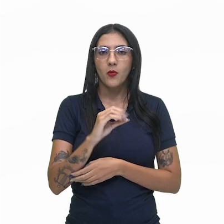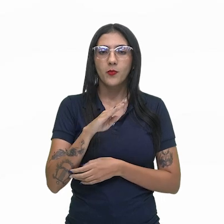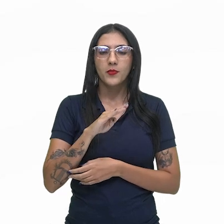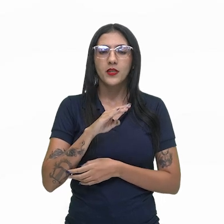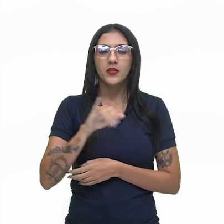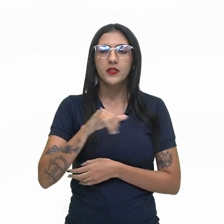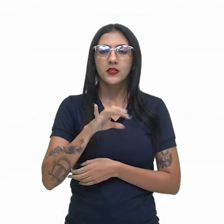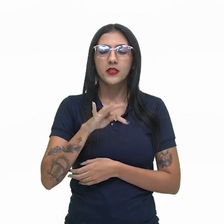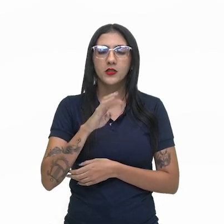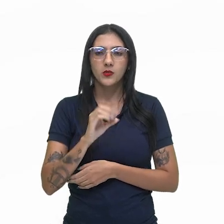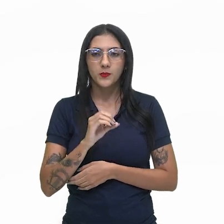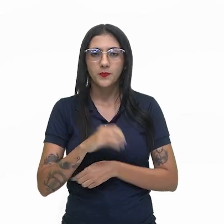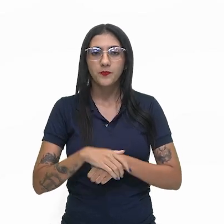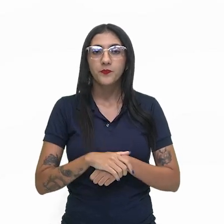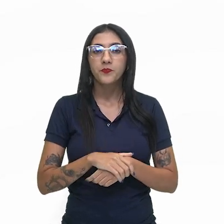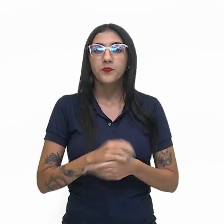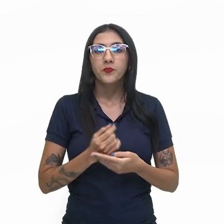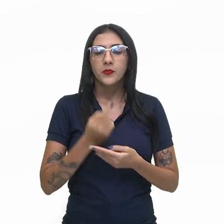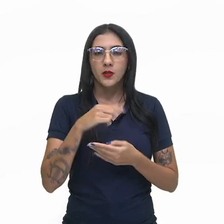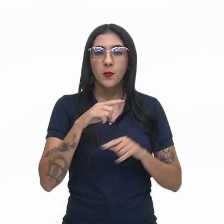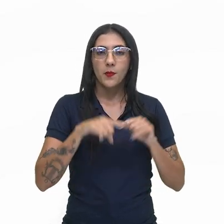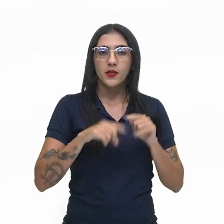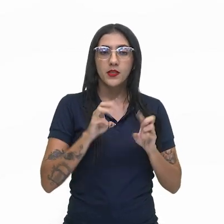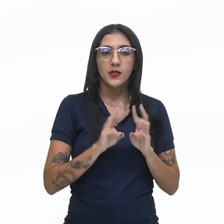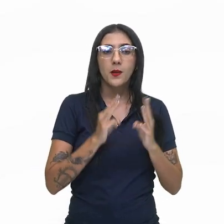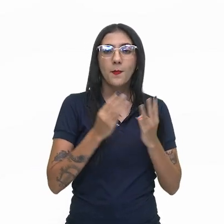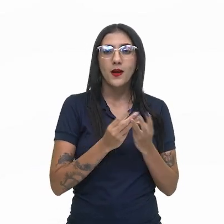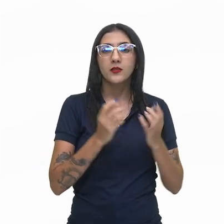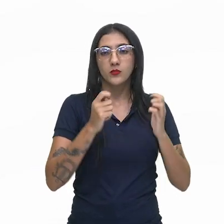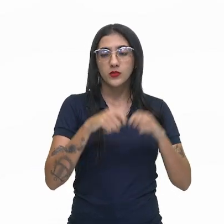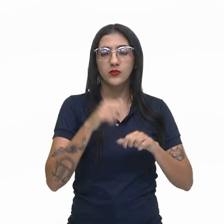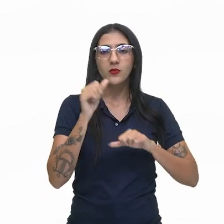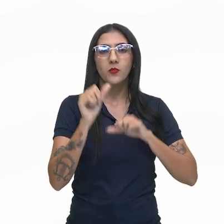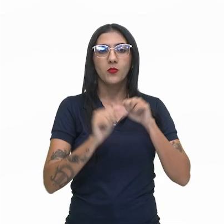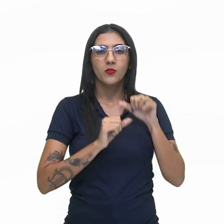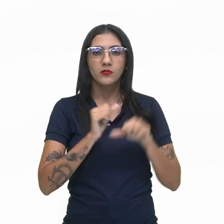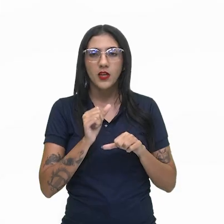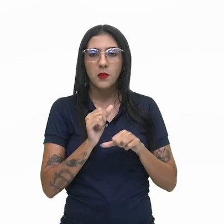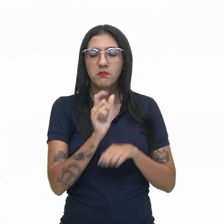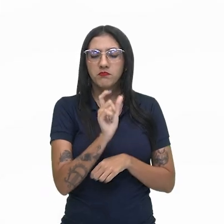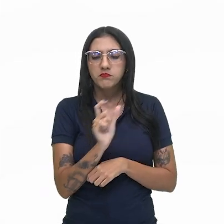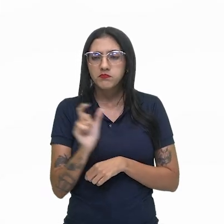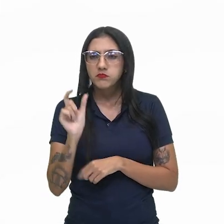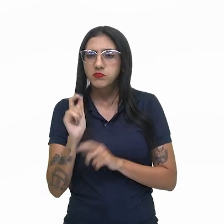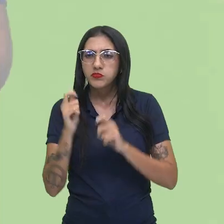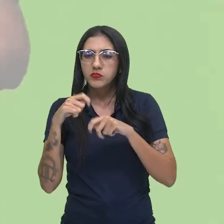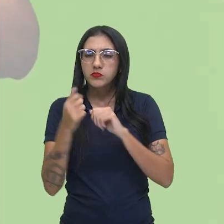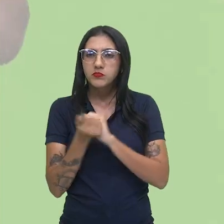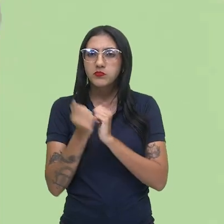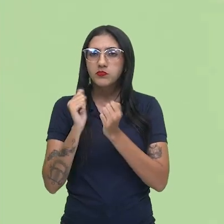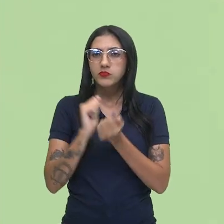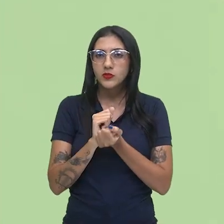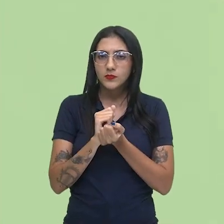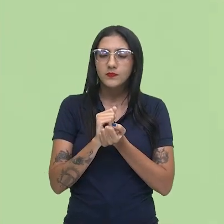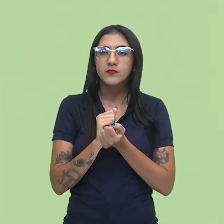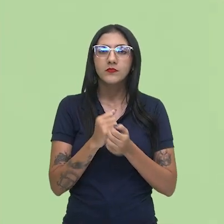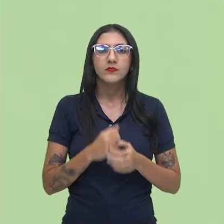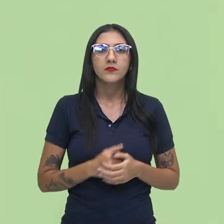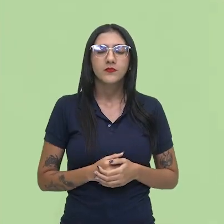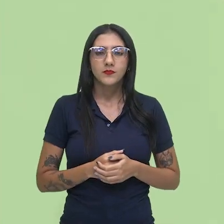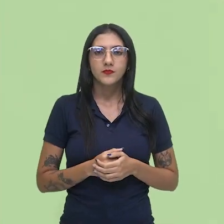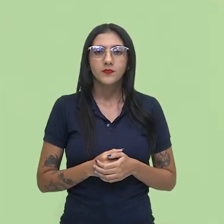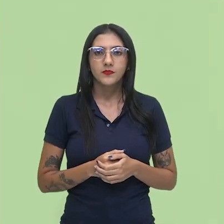certo? Então a matéria ela pode ser transformada, né? Uma porção dela eu posso transformar até algo que eu